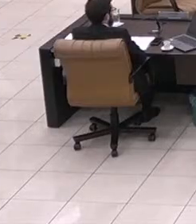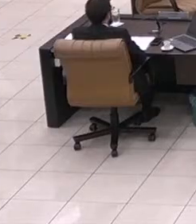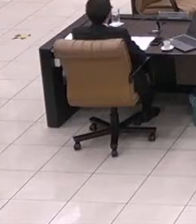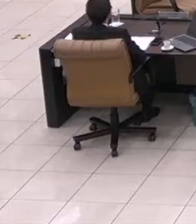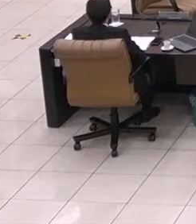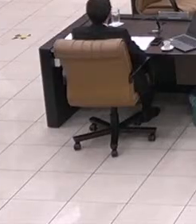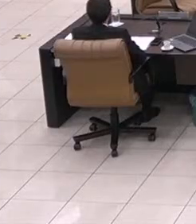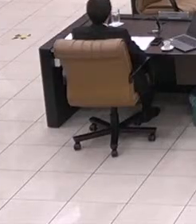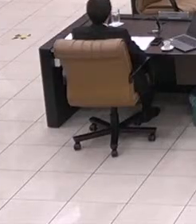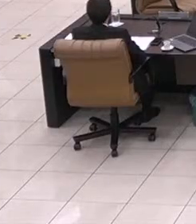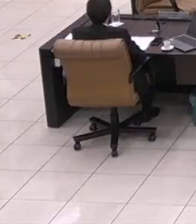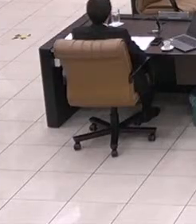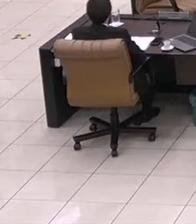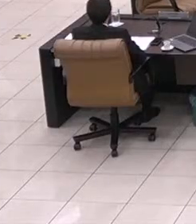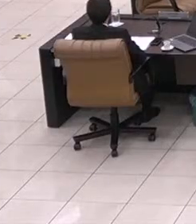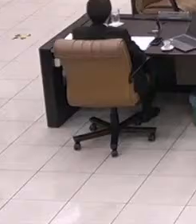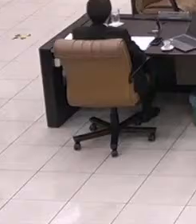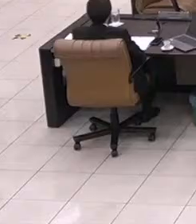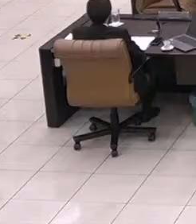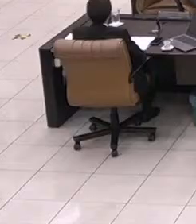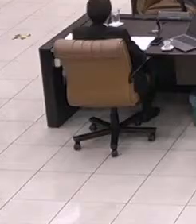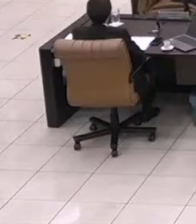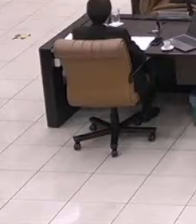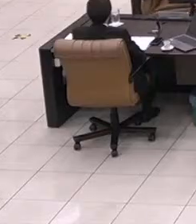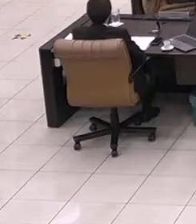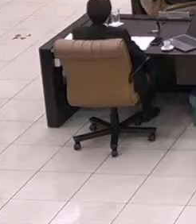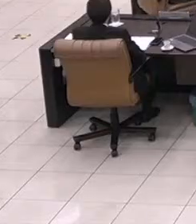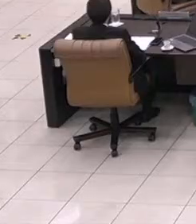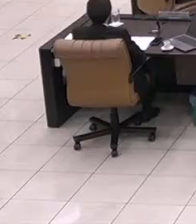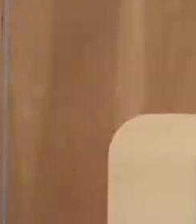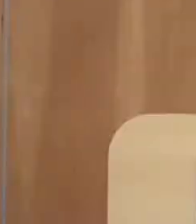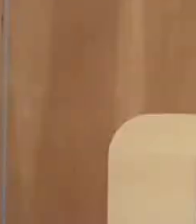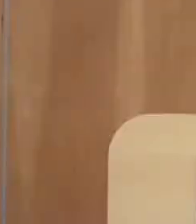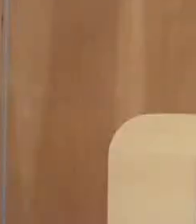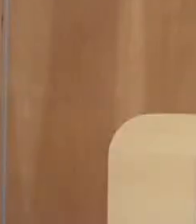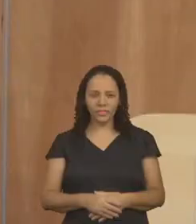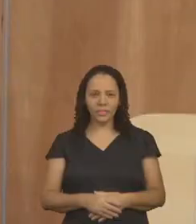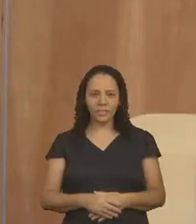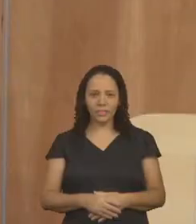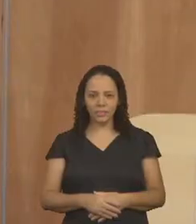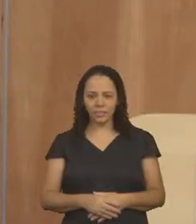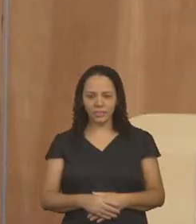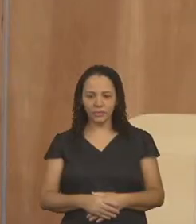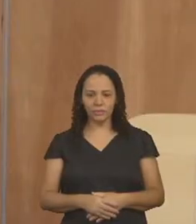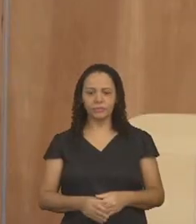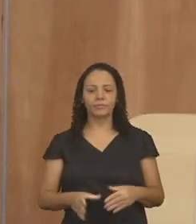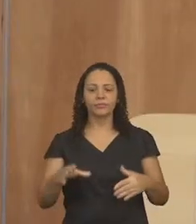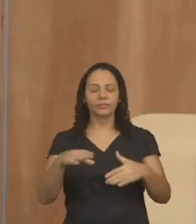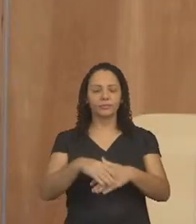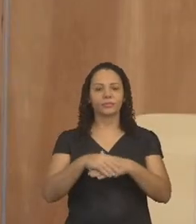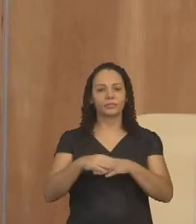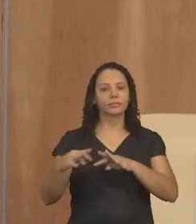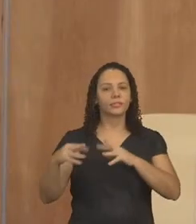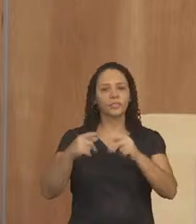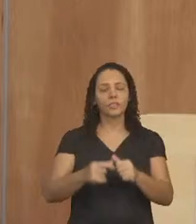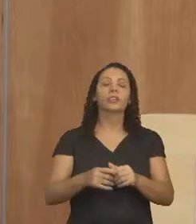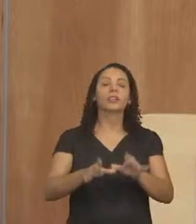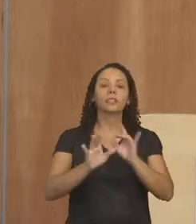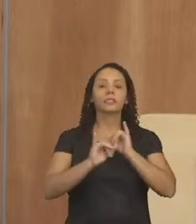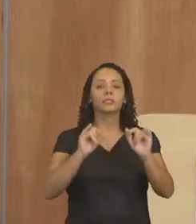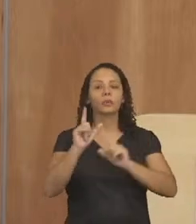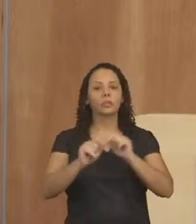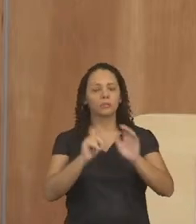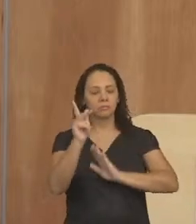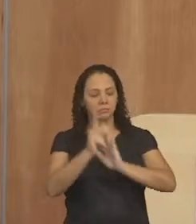Quero cumprimentar todos aqui presentes, dizer que esse é um projeto